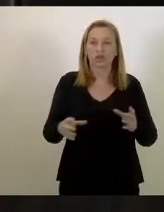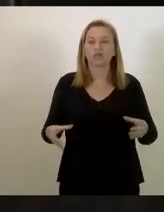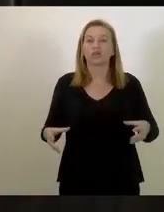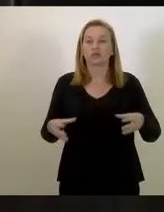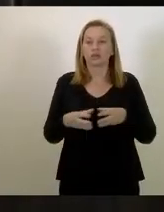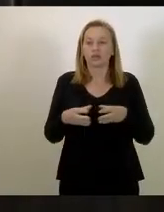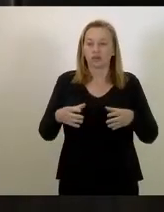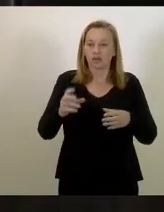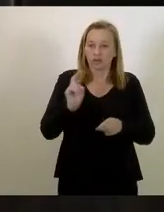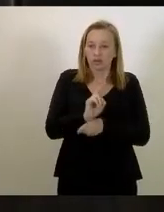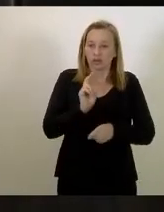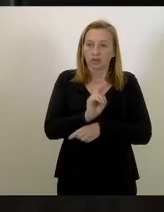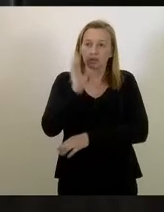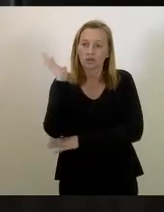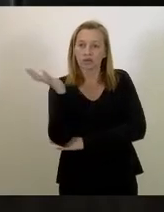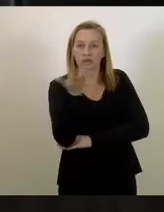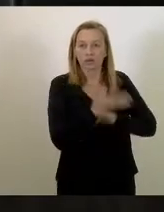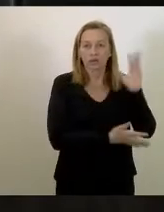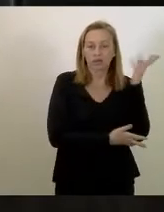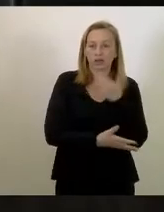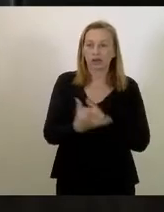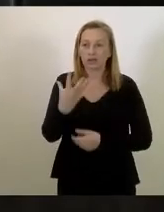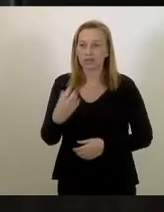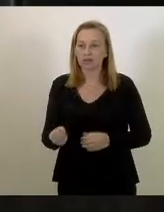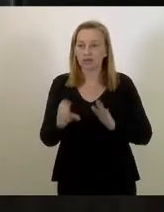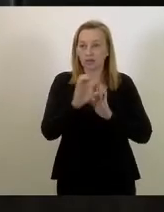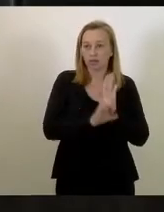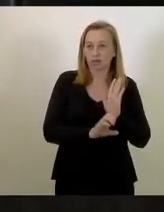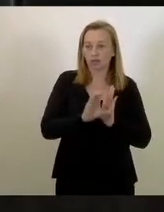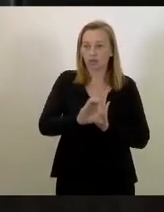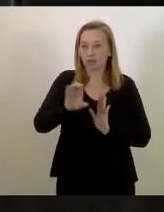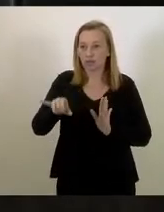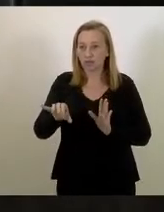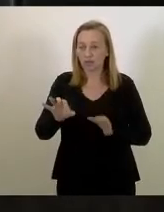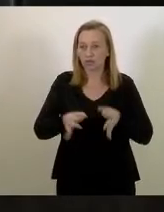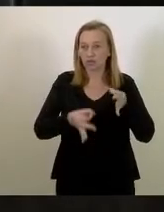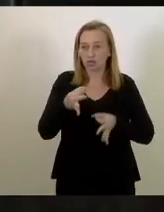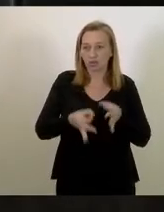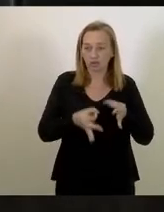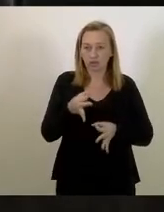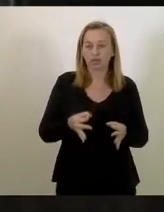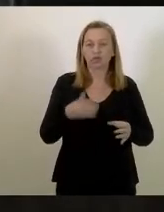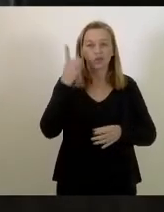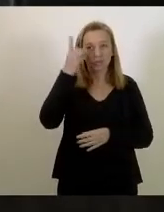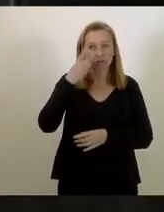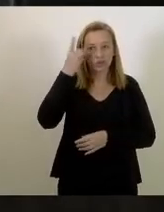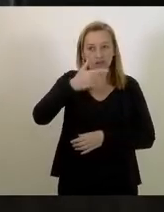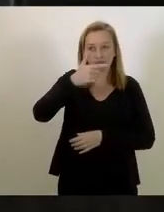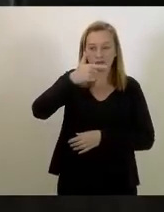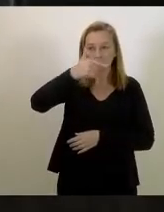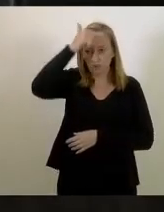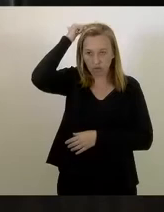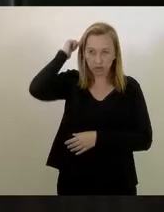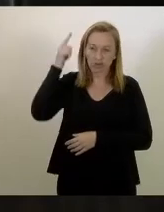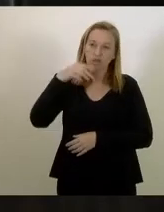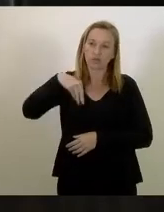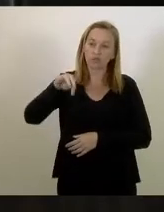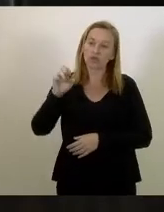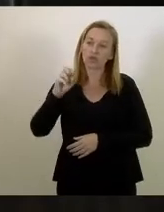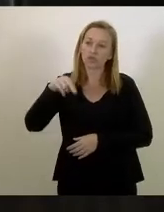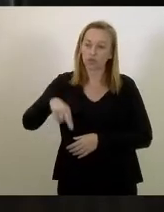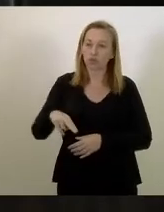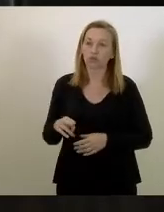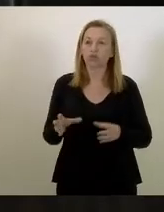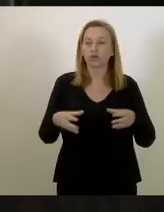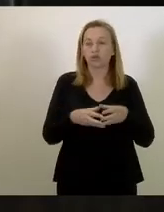ambiente favorável com emenda da comissão de construção e justiça relatores deputado Luiz Paulo e Milton Rangel pendentes de pareceres